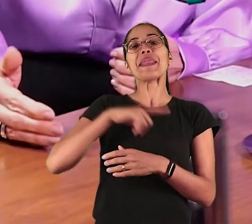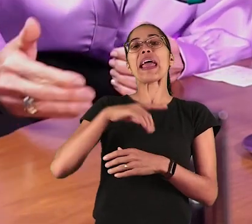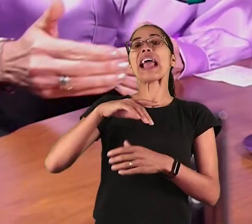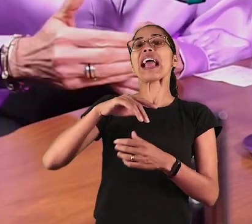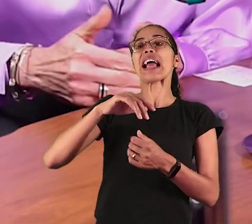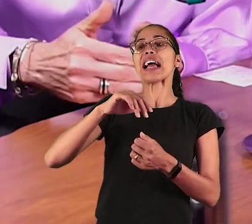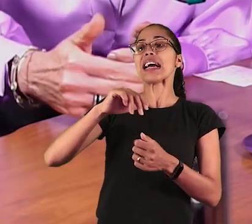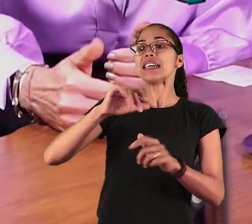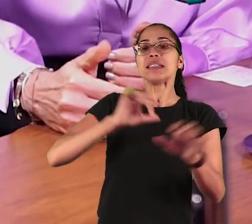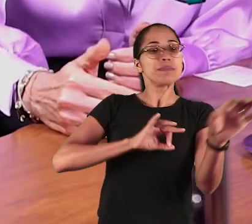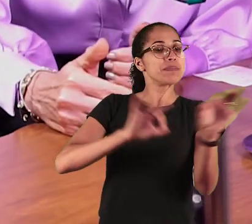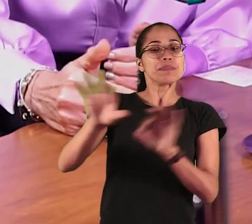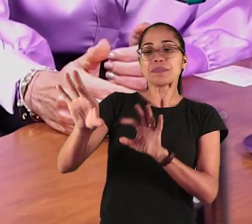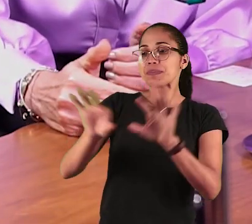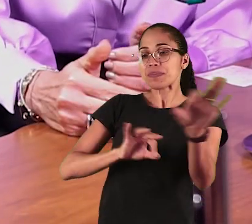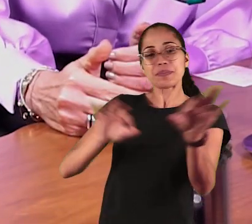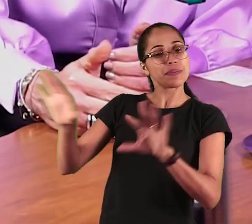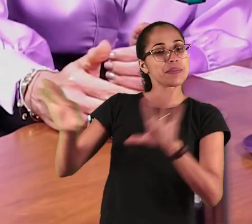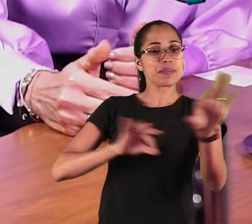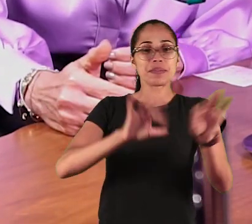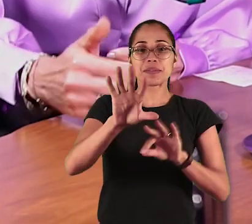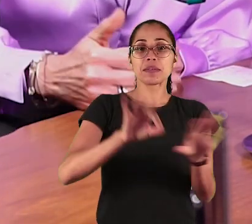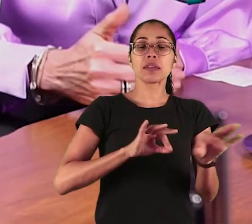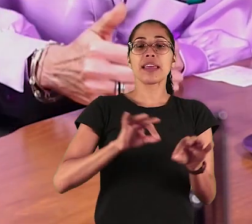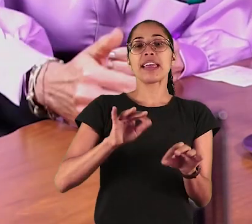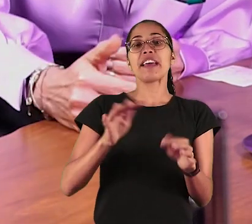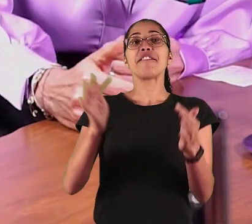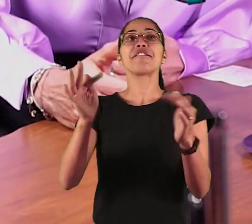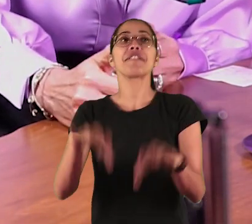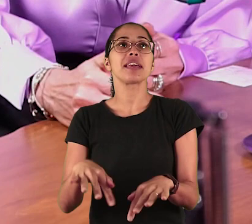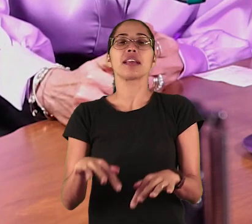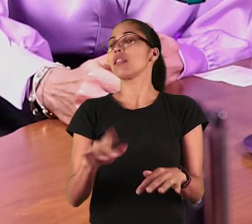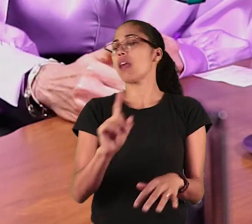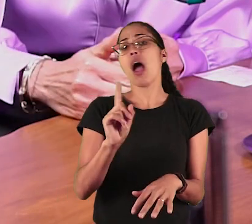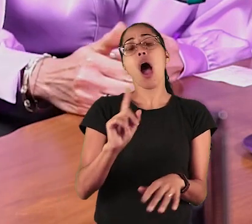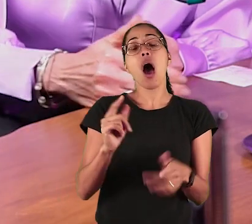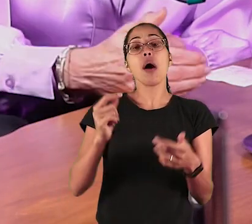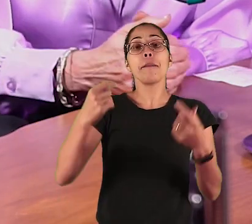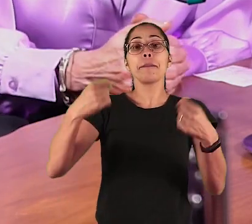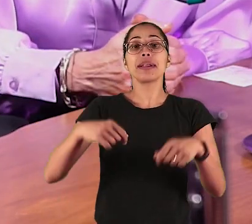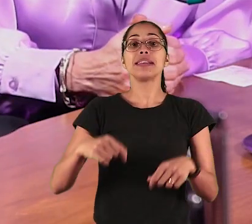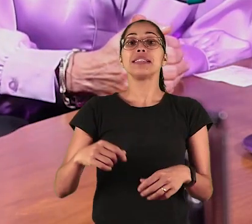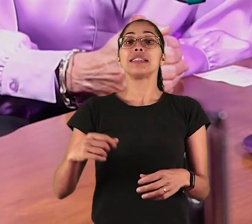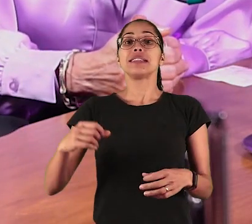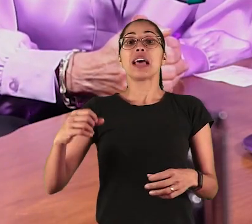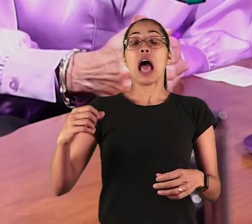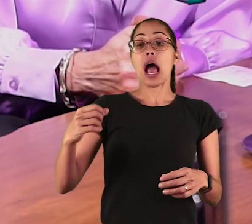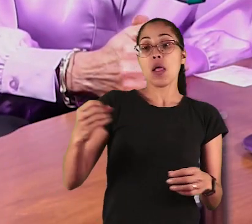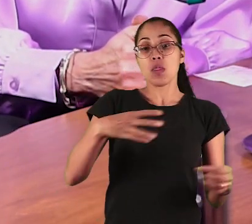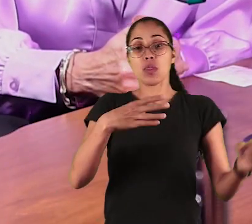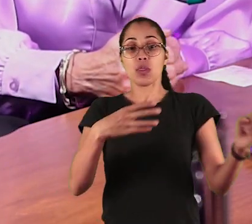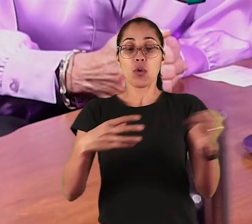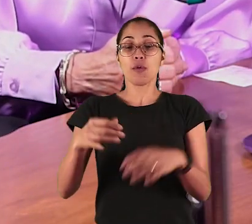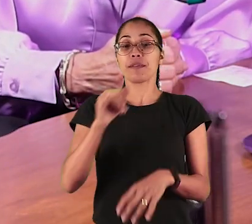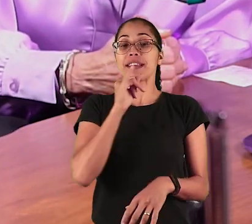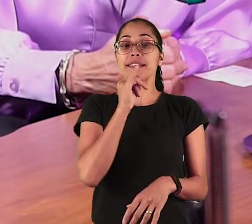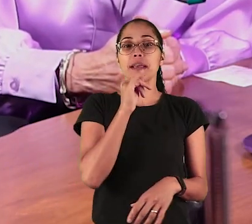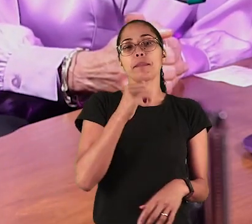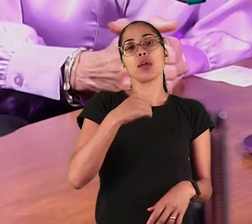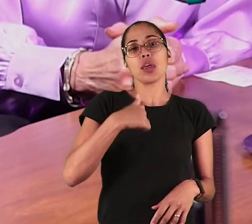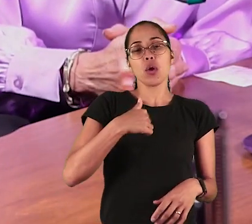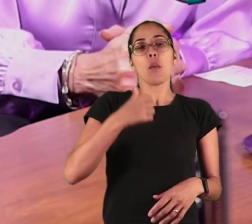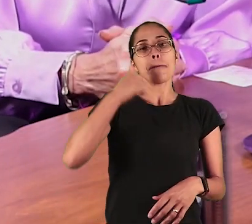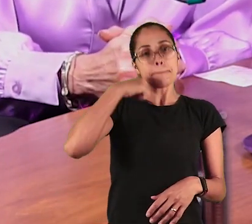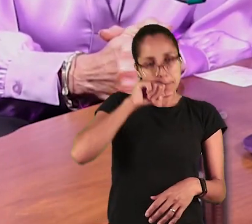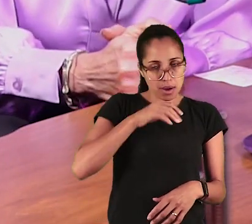possibilidades hoje para empurrar essa barreira não tem que ter um final de um deline eu sempre falo me reinventei profissionalmente depois da Maternidade